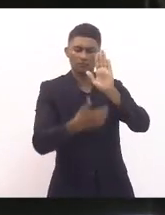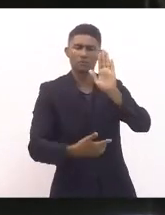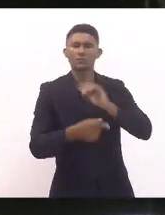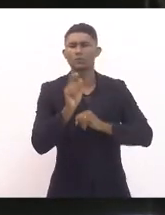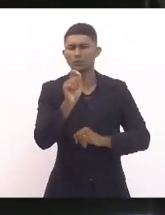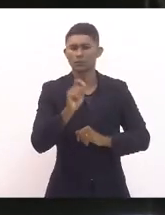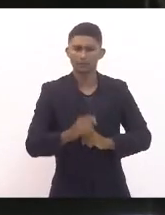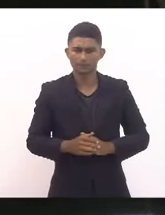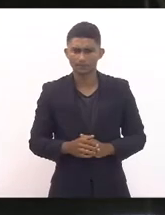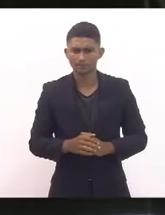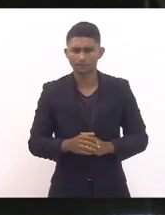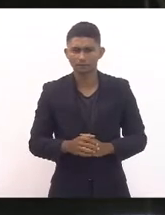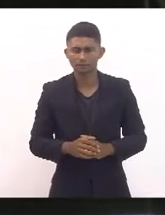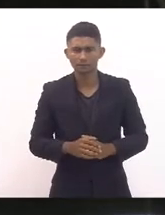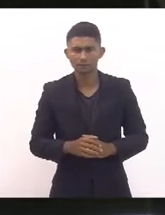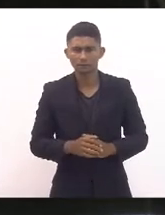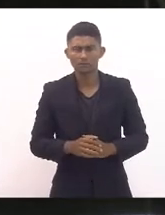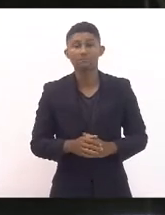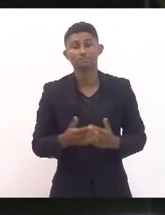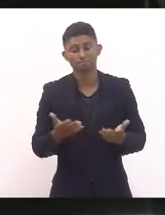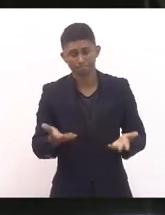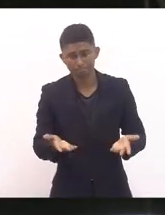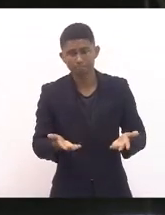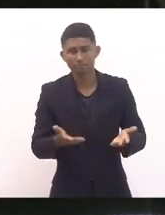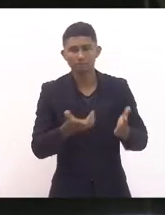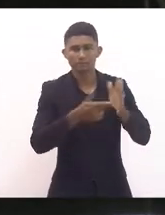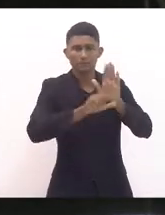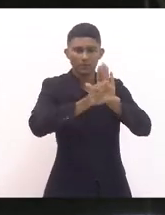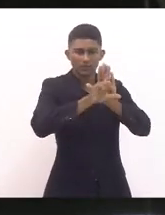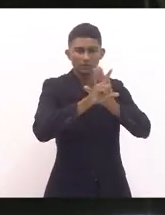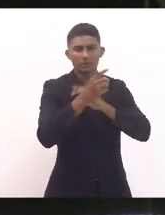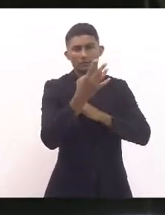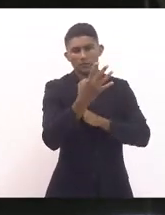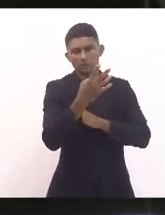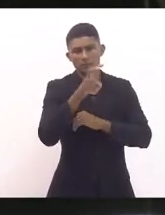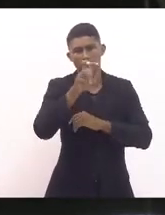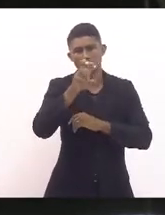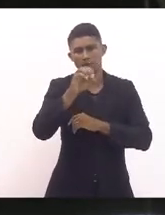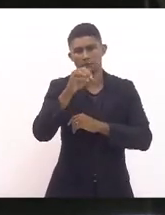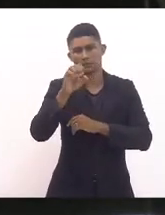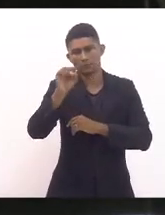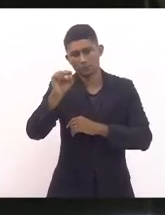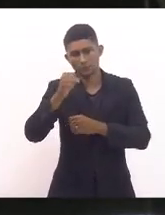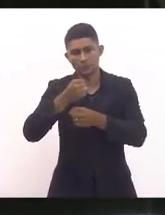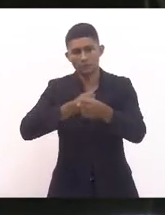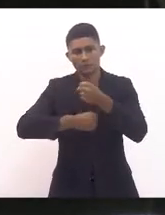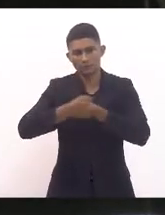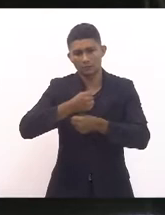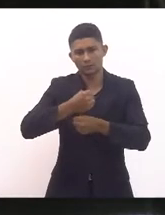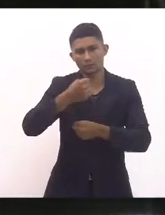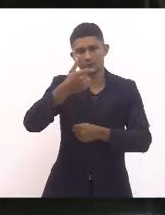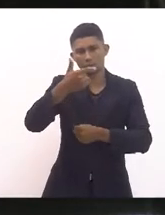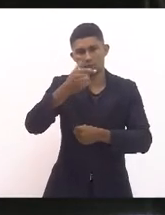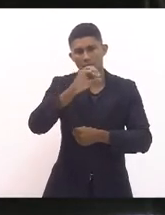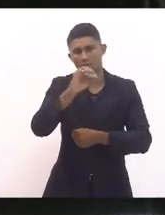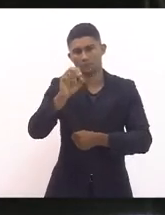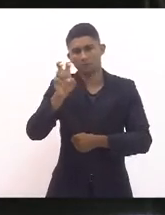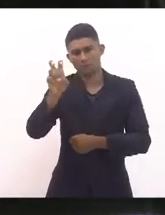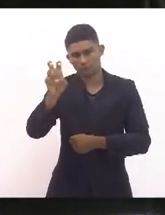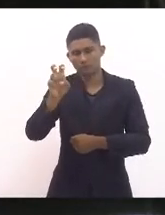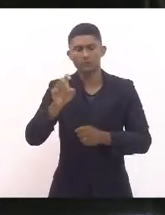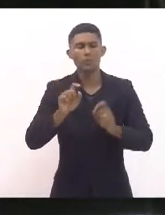Inclua-se no dispositivo desse caput, no artigo da Lei 4.508, de 2005, os seguintes produtos. Vem,